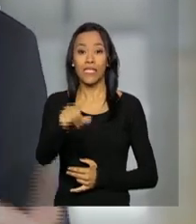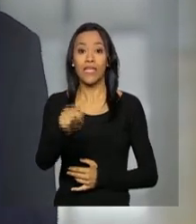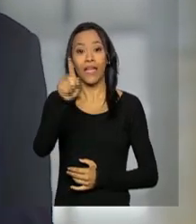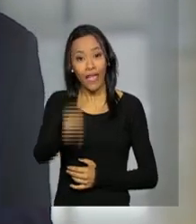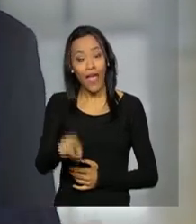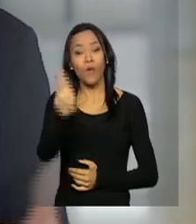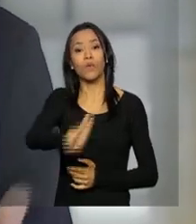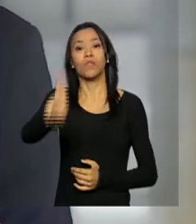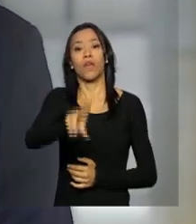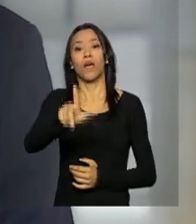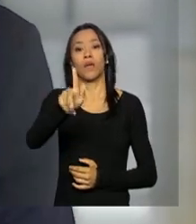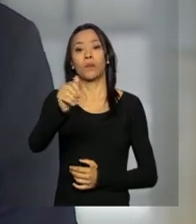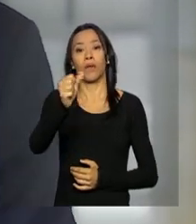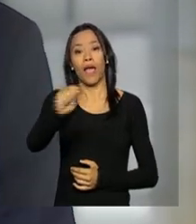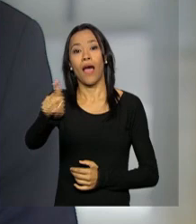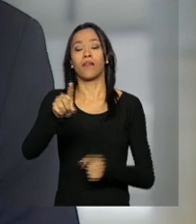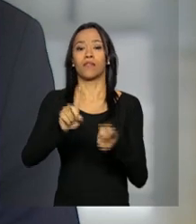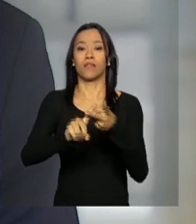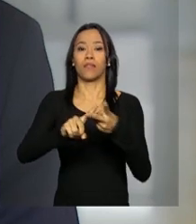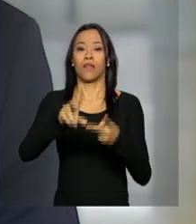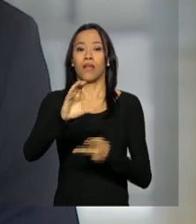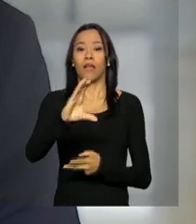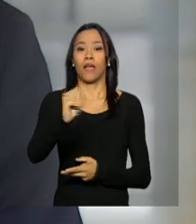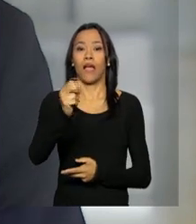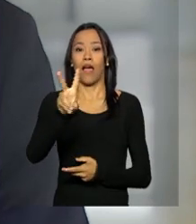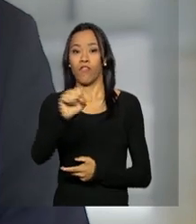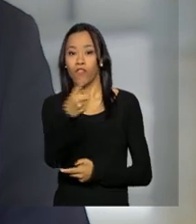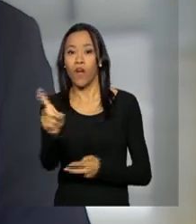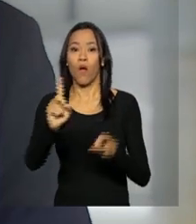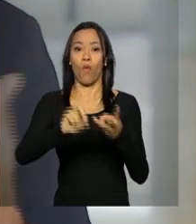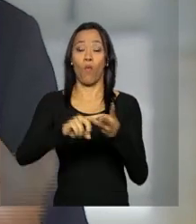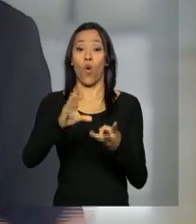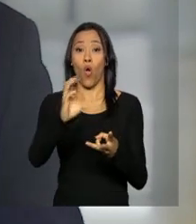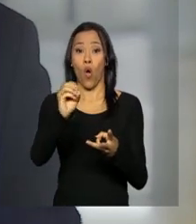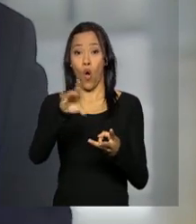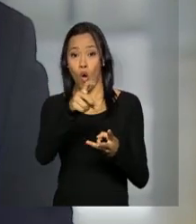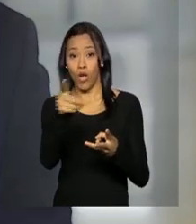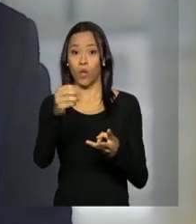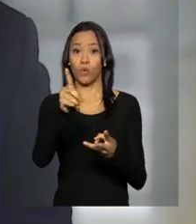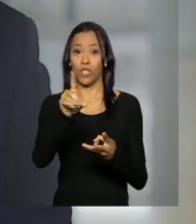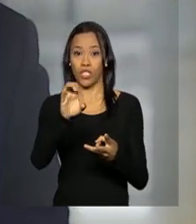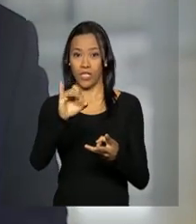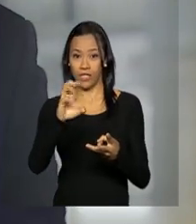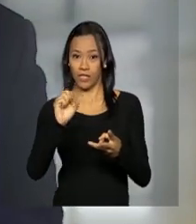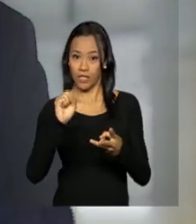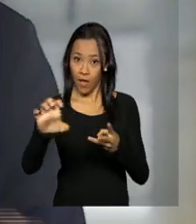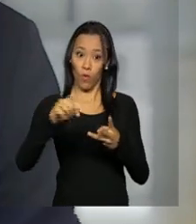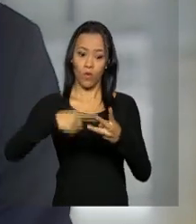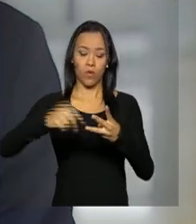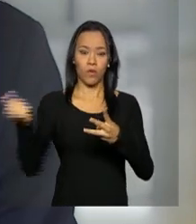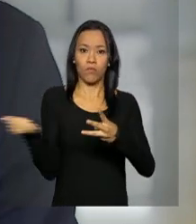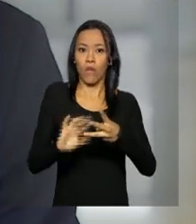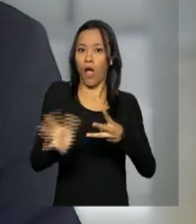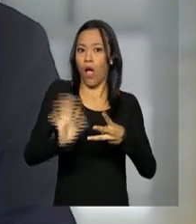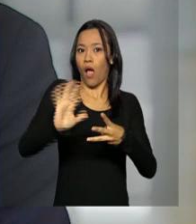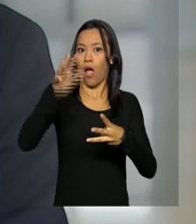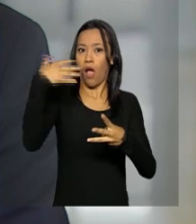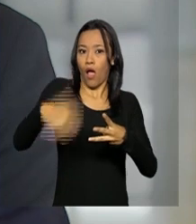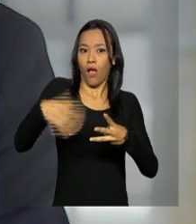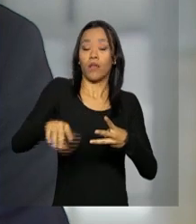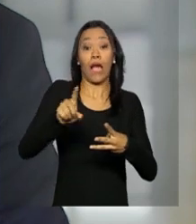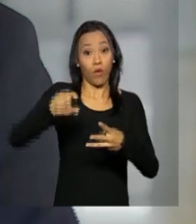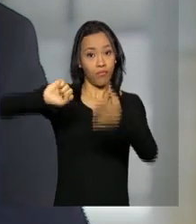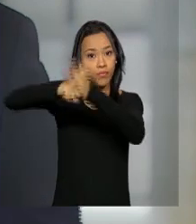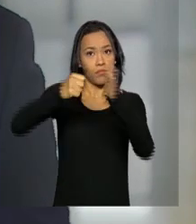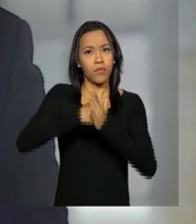gás natural carvão mineral ou óleo diesel tem um custo muito mais alto para produzir energia a economia estimada com o